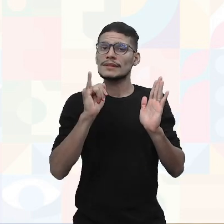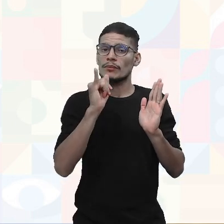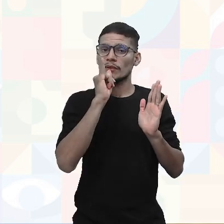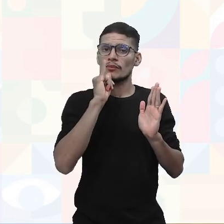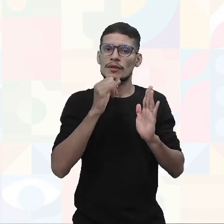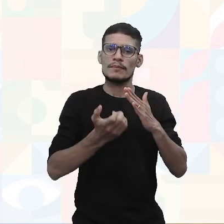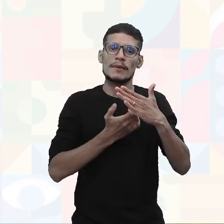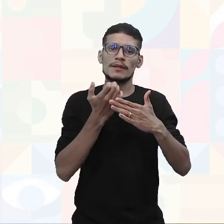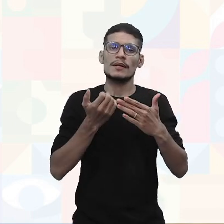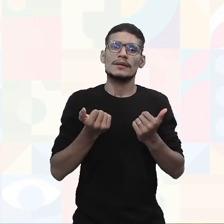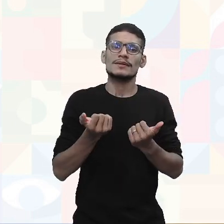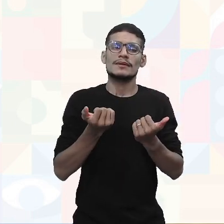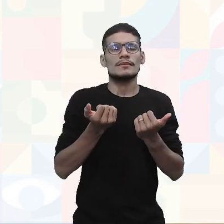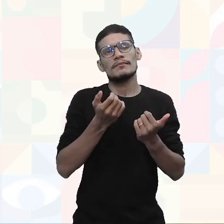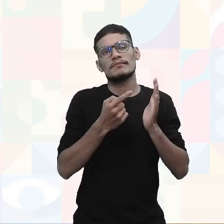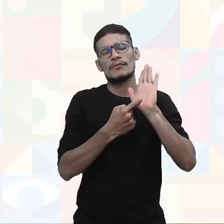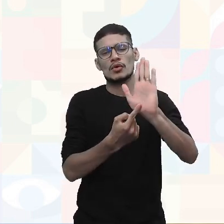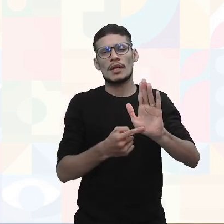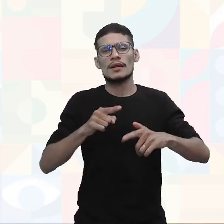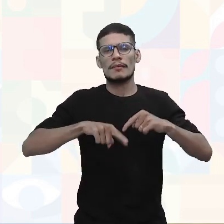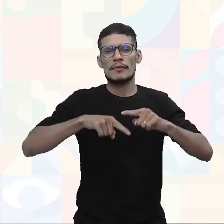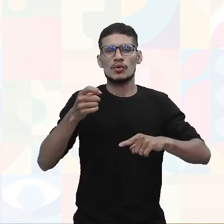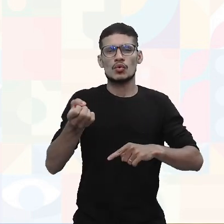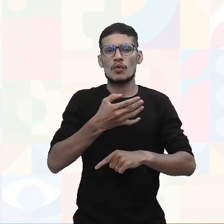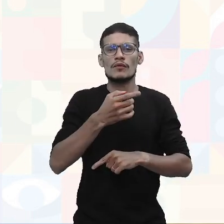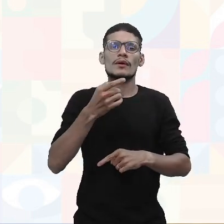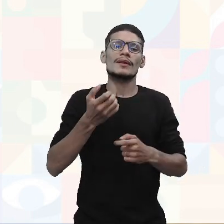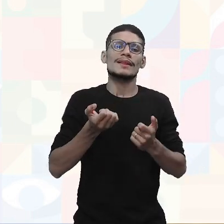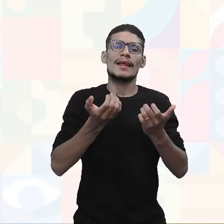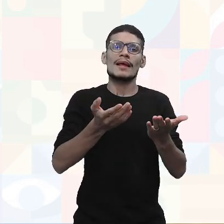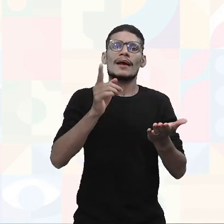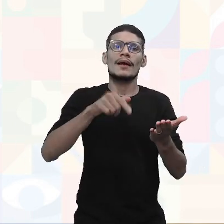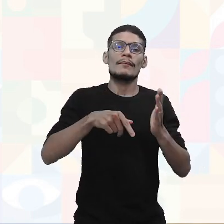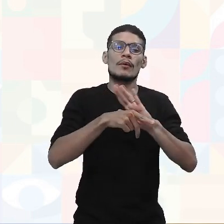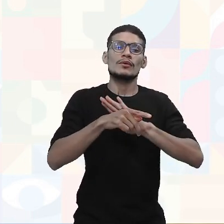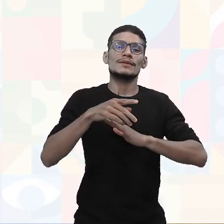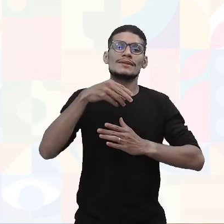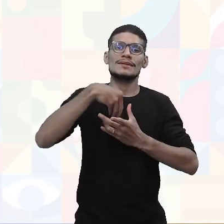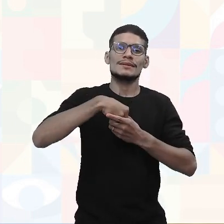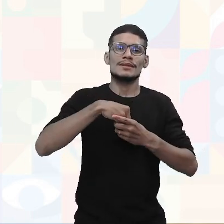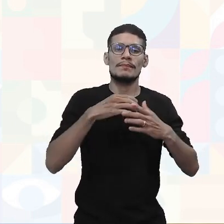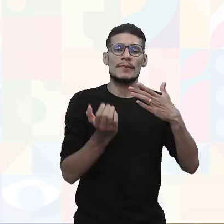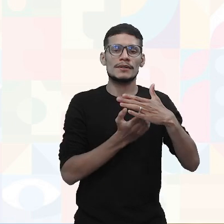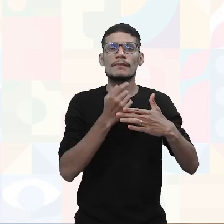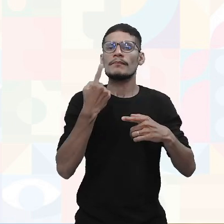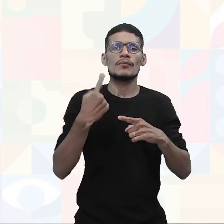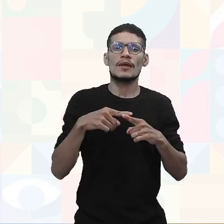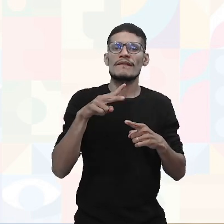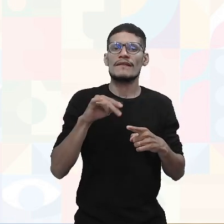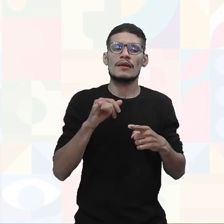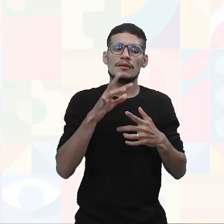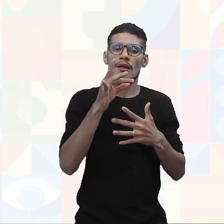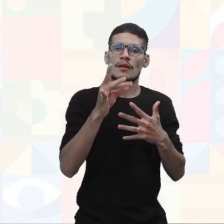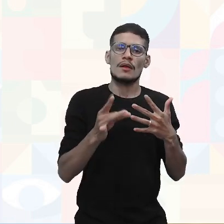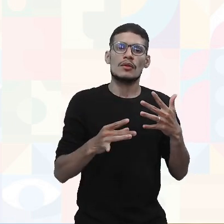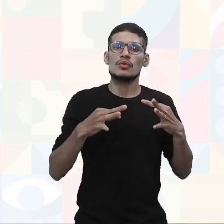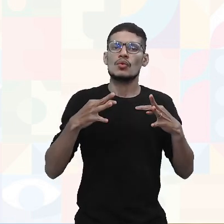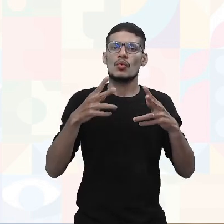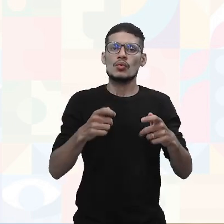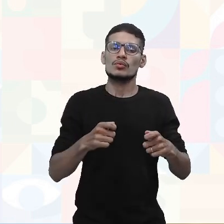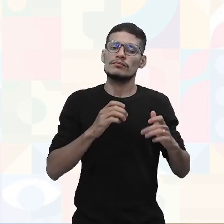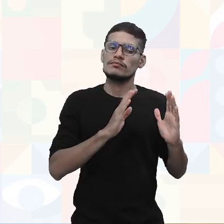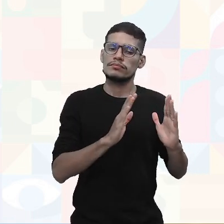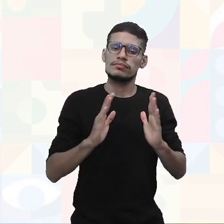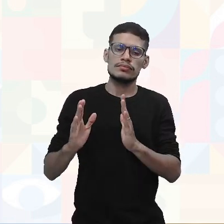ou uma máquina, ele normalmente a entrega é feita pelas pessoas dessa empresa, porque aí vai estar detalhando todo o procedimento de